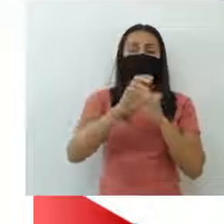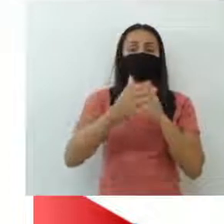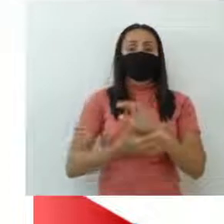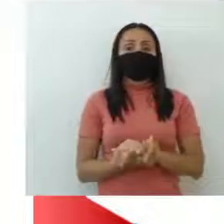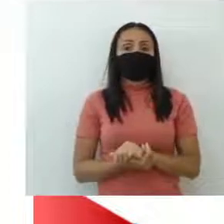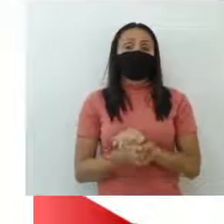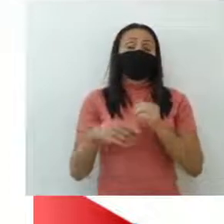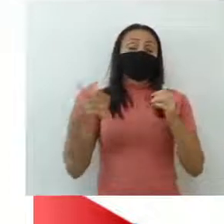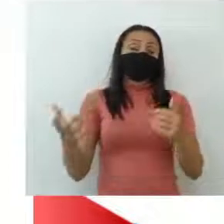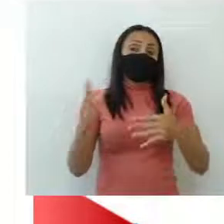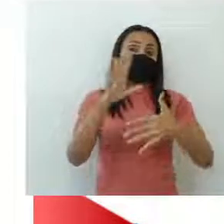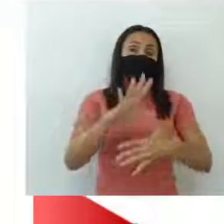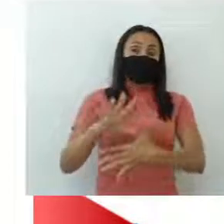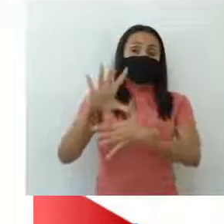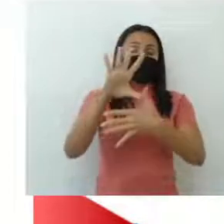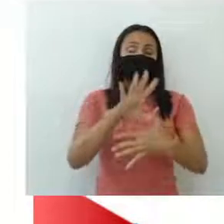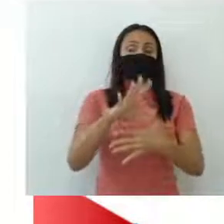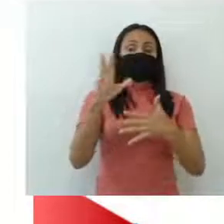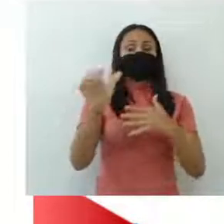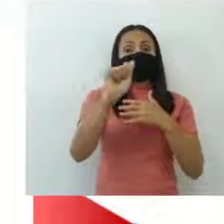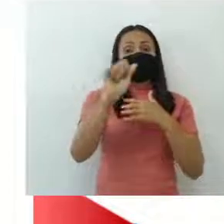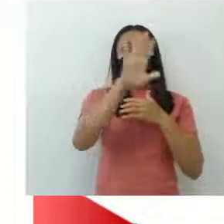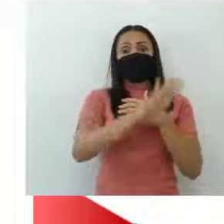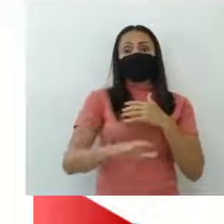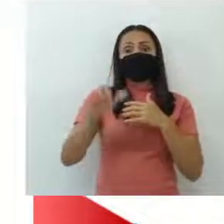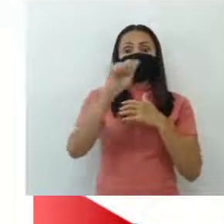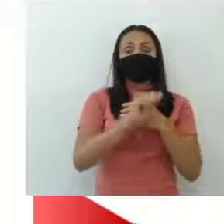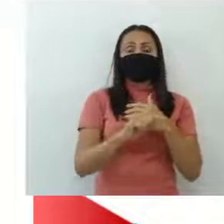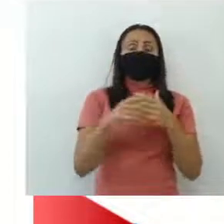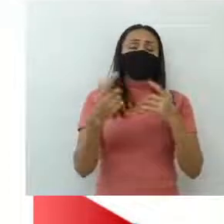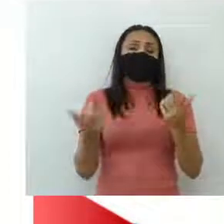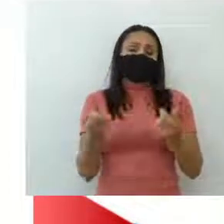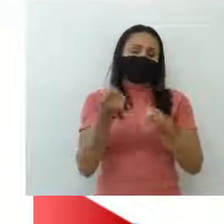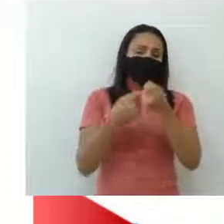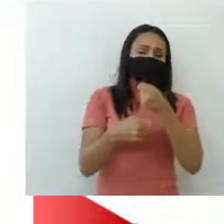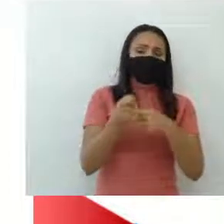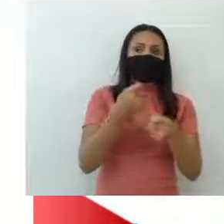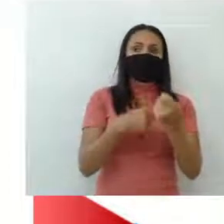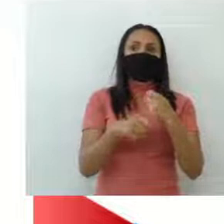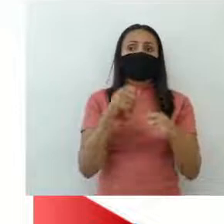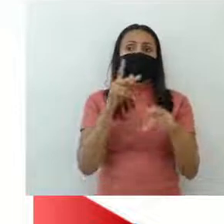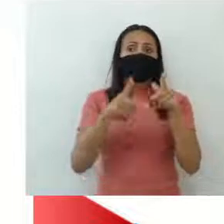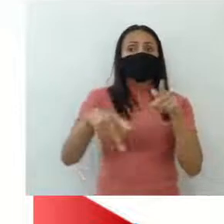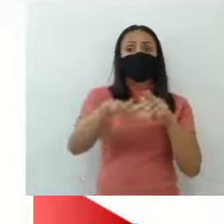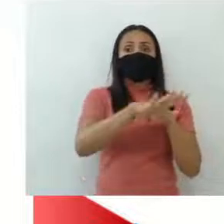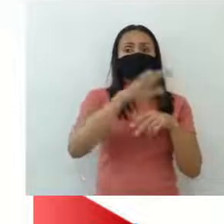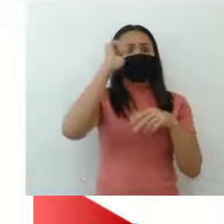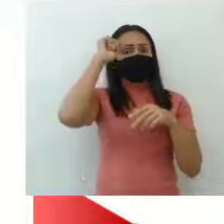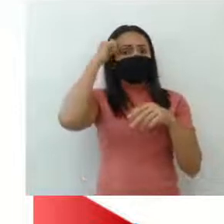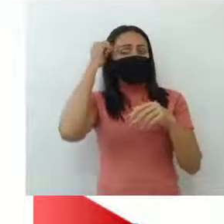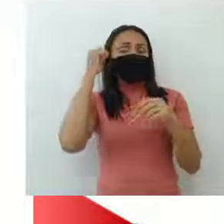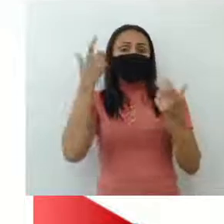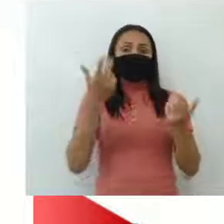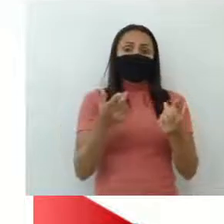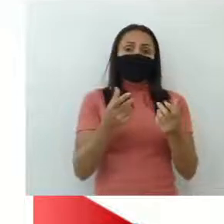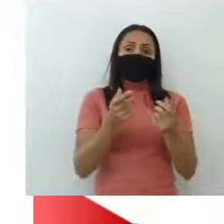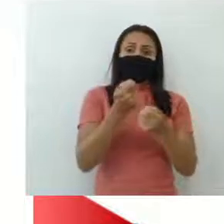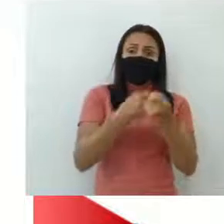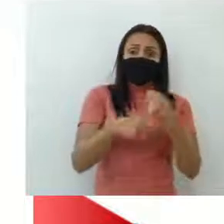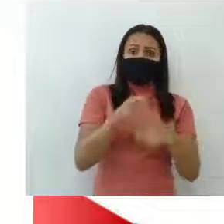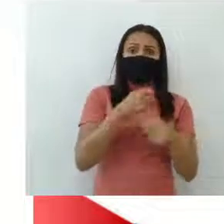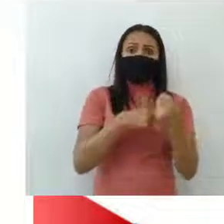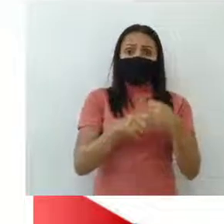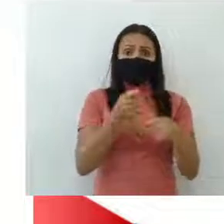para a Ásia. Dentre todos os bens negociados com os povos africanos, o comércio de